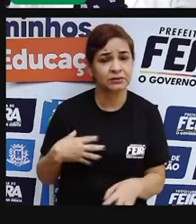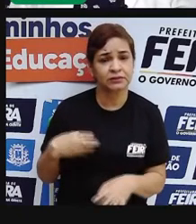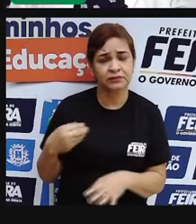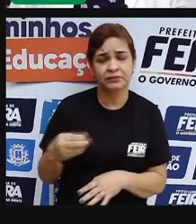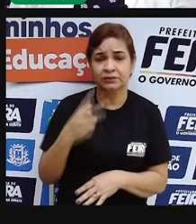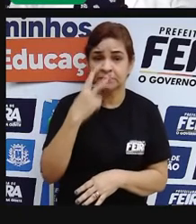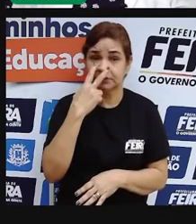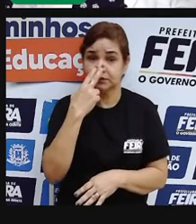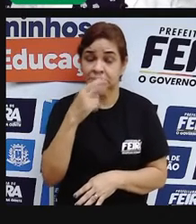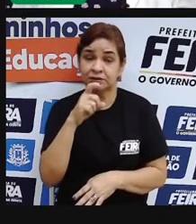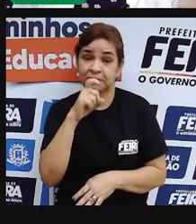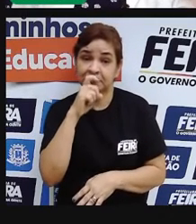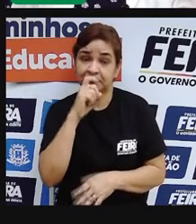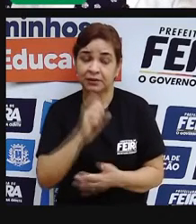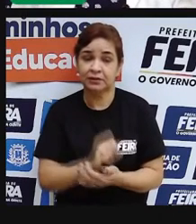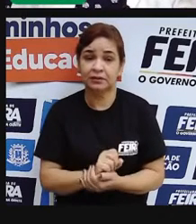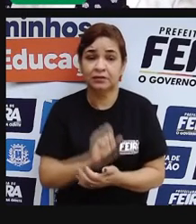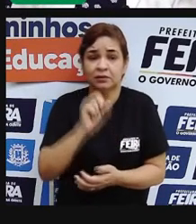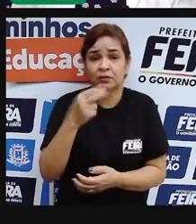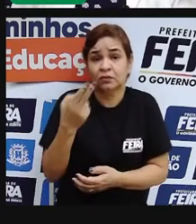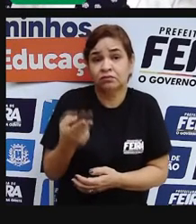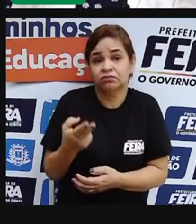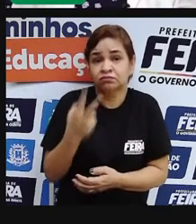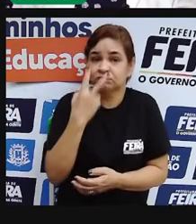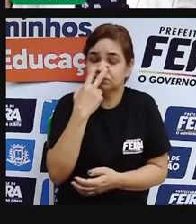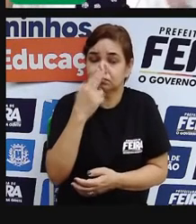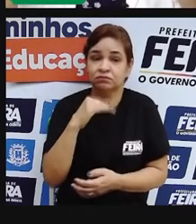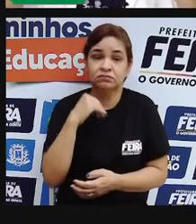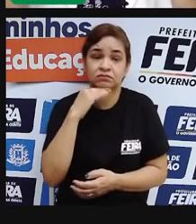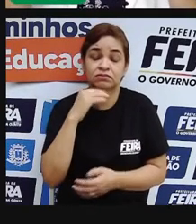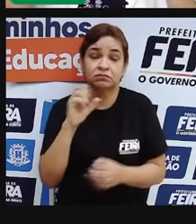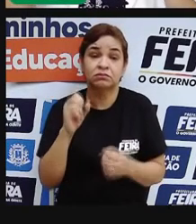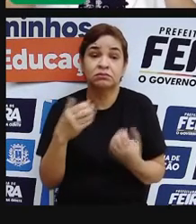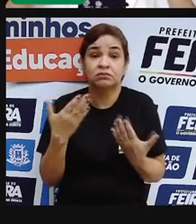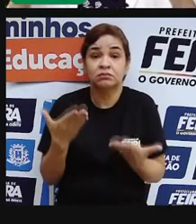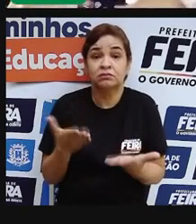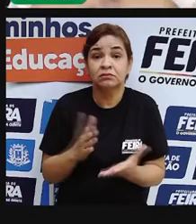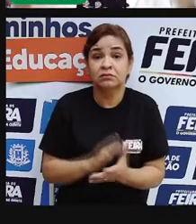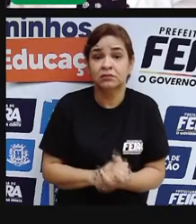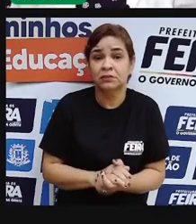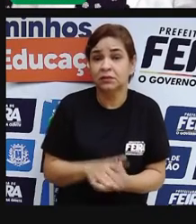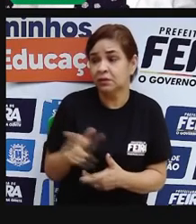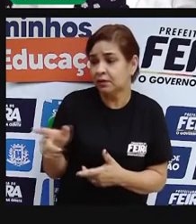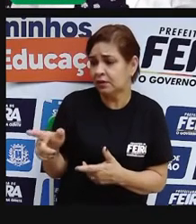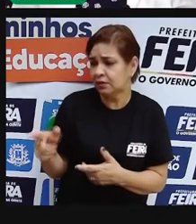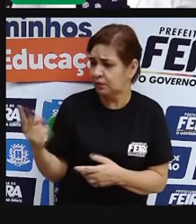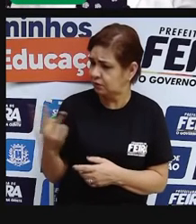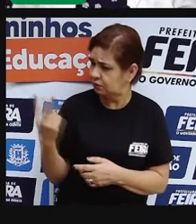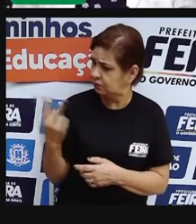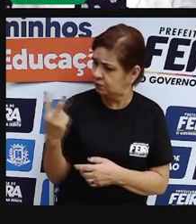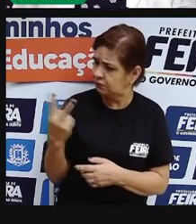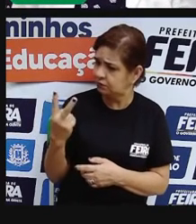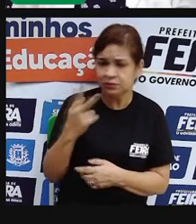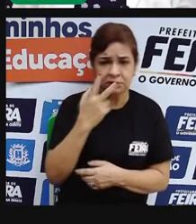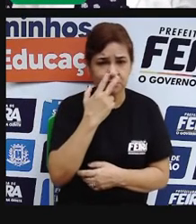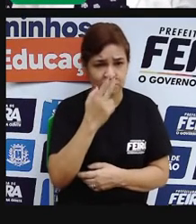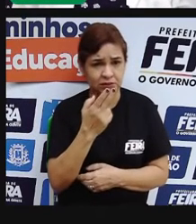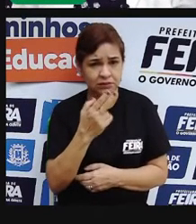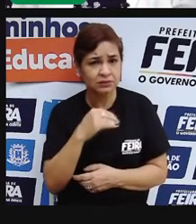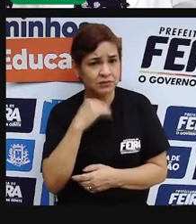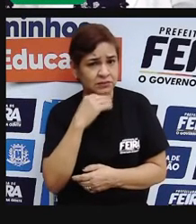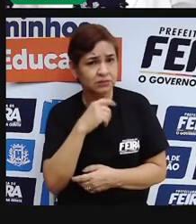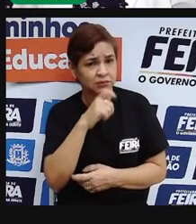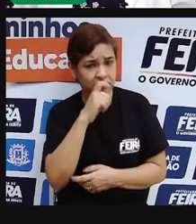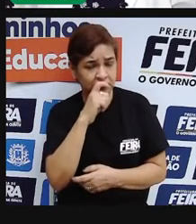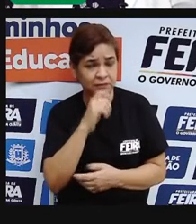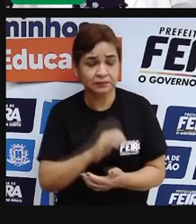parece mais com pai ou que parece mais com a mãe ou então dizem assim ah é a mistura dos dois parece com os dois